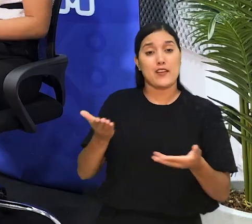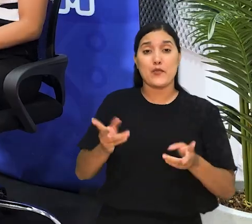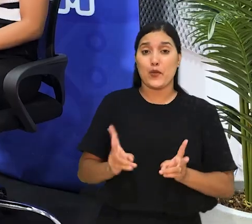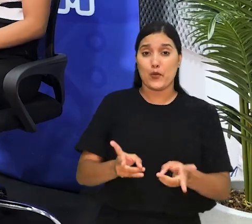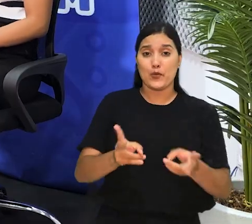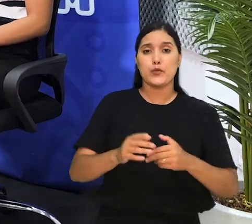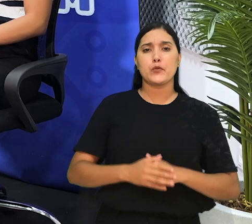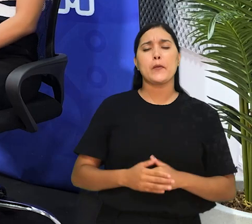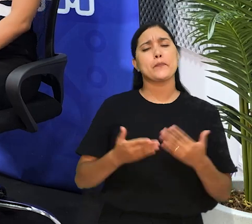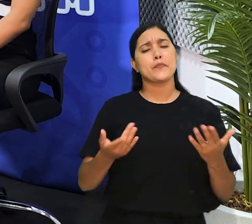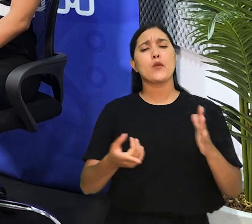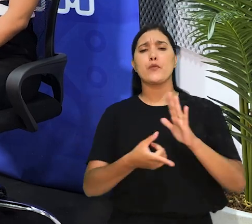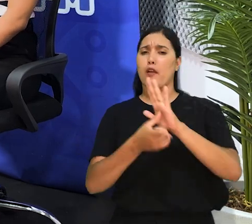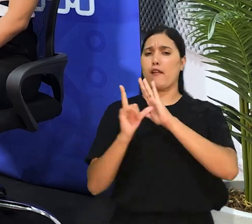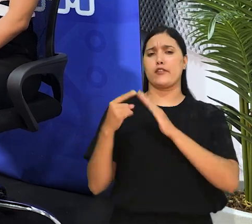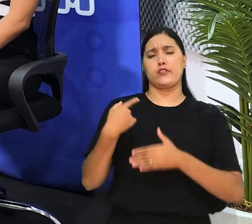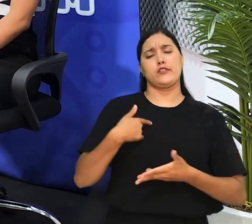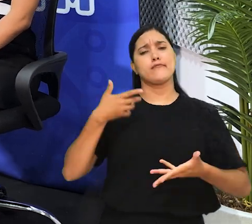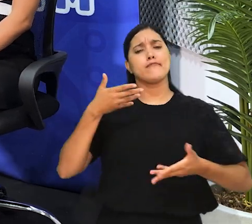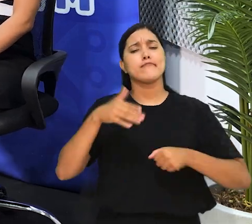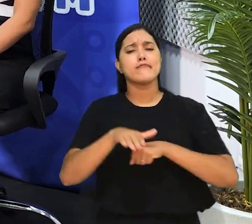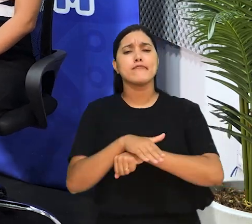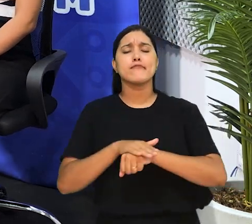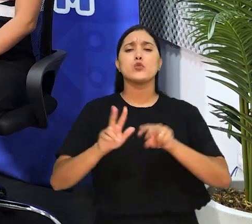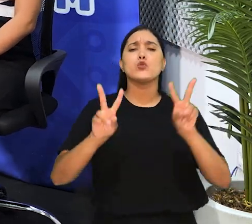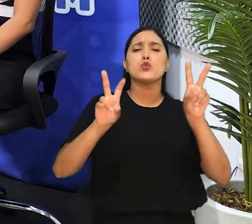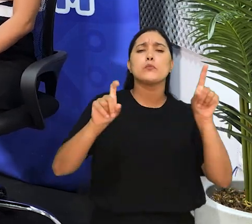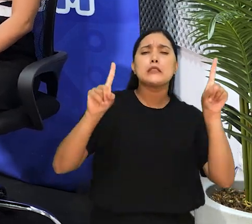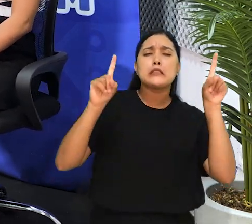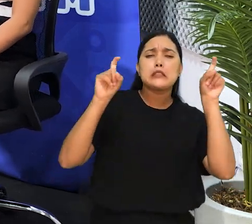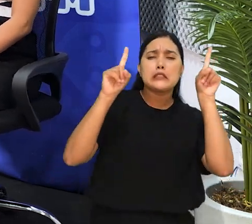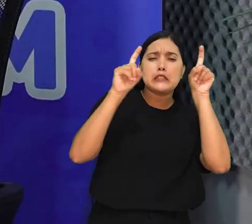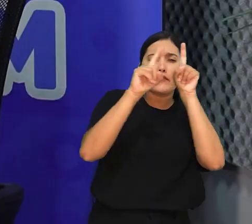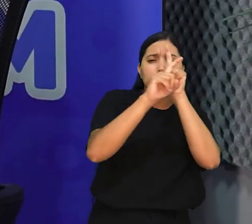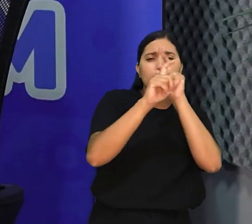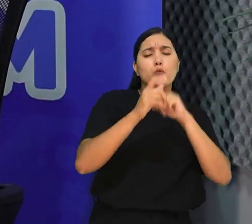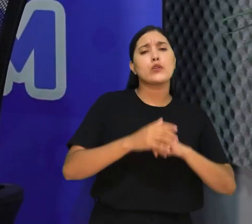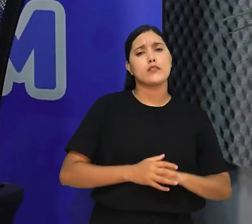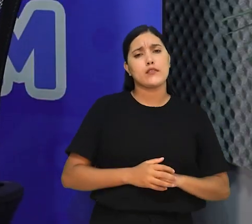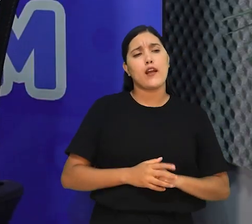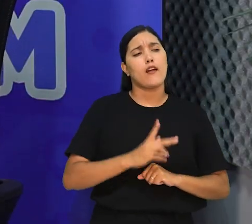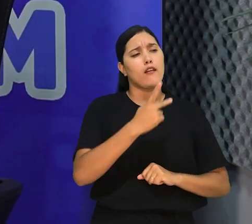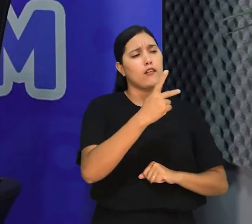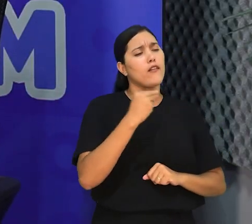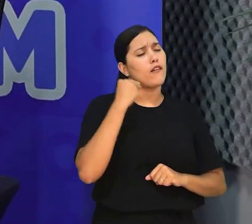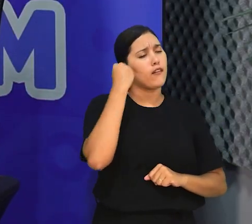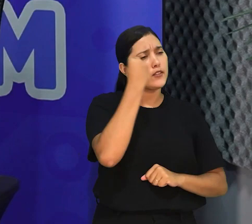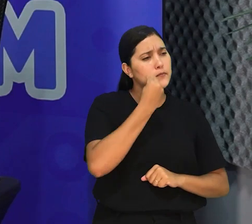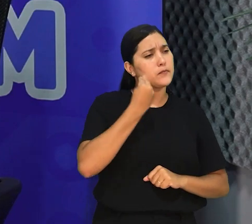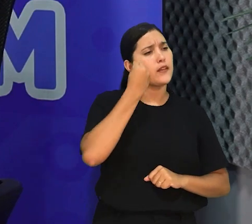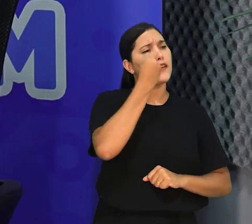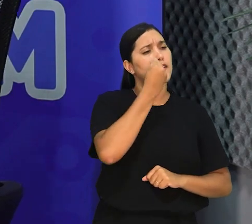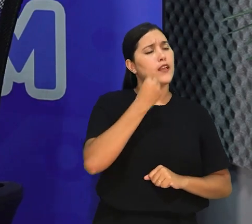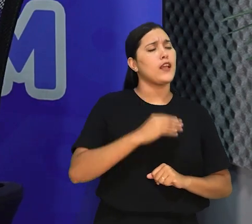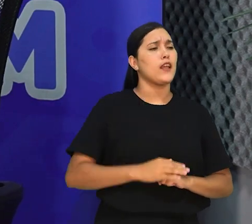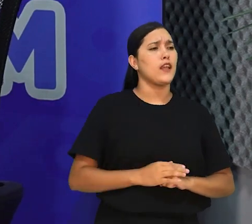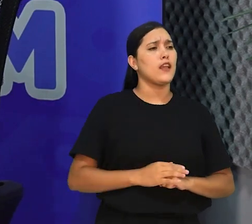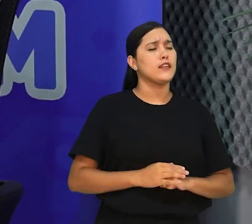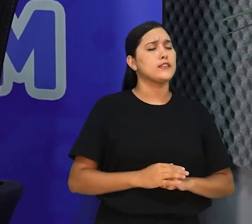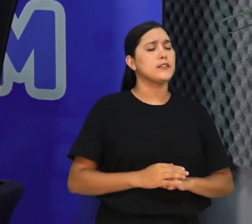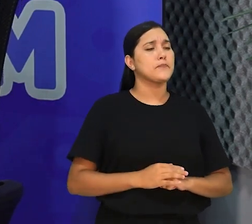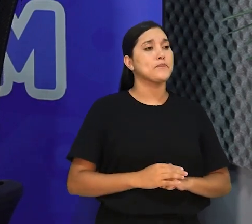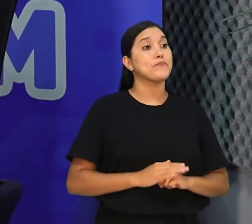continuidade aqui na nossa conversa e nós estávamos falando sobre as dificuldades, né, do que você vivenciou dentro da